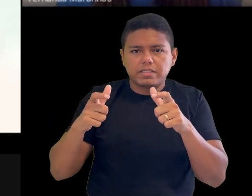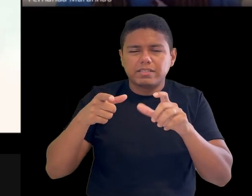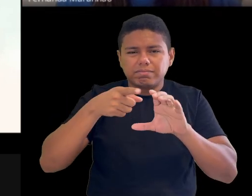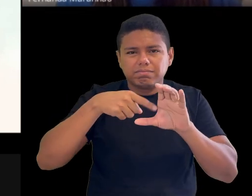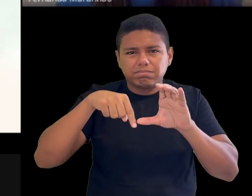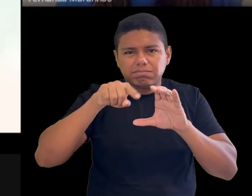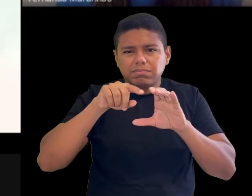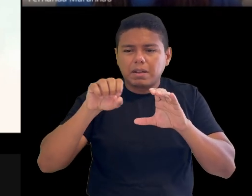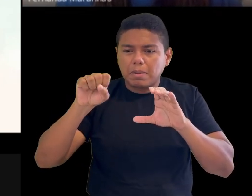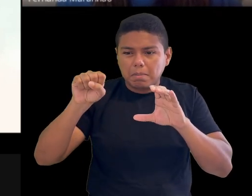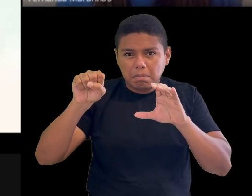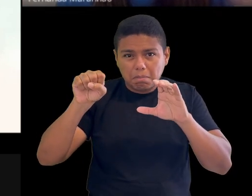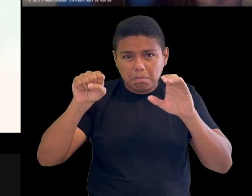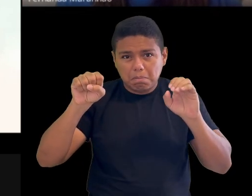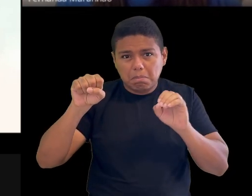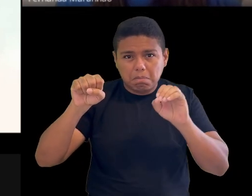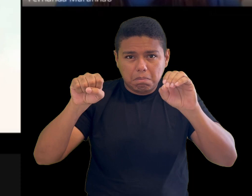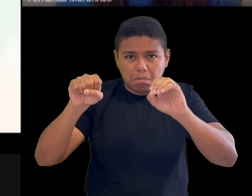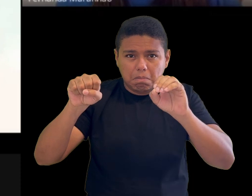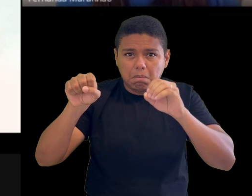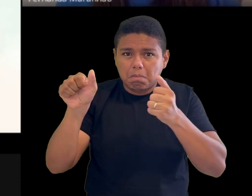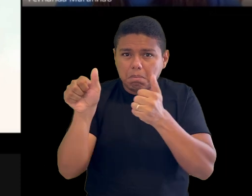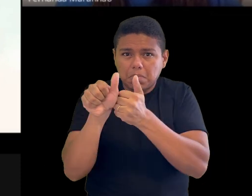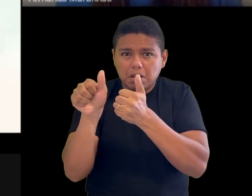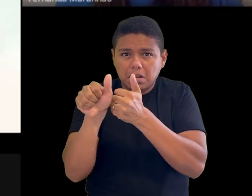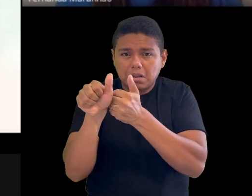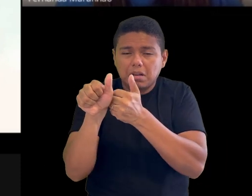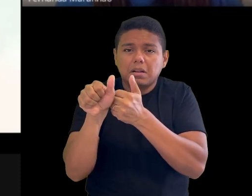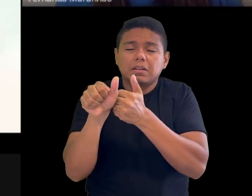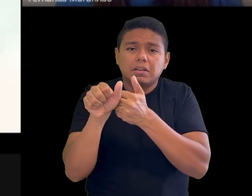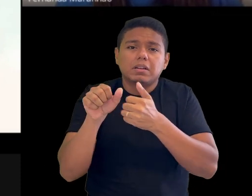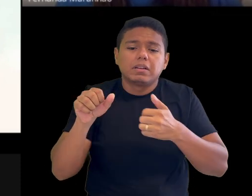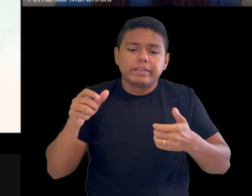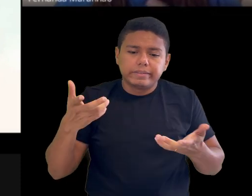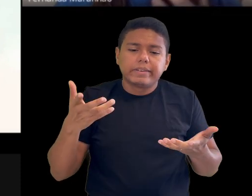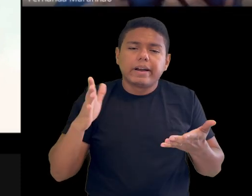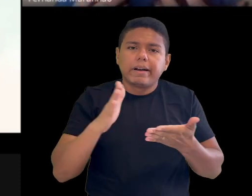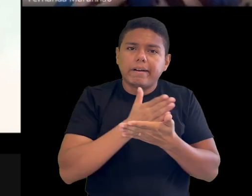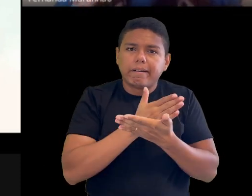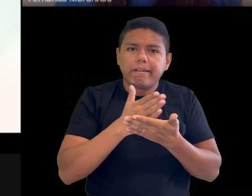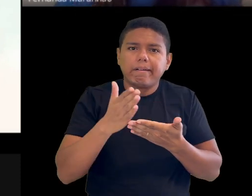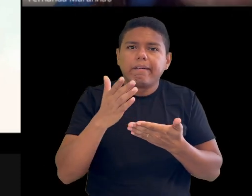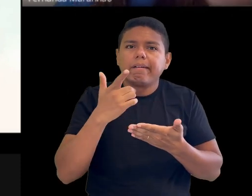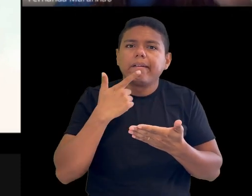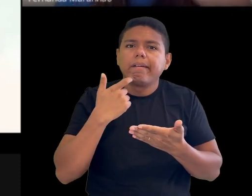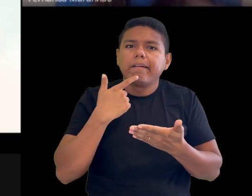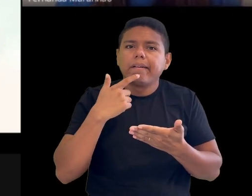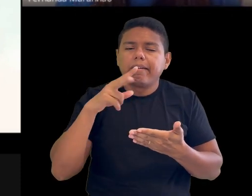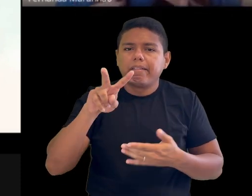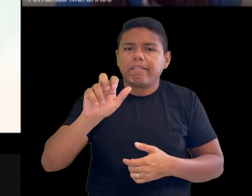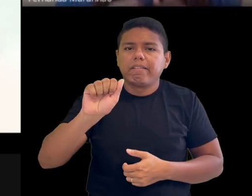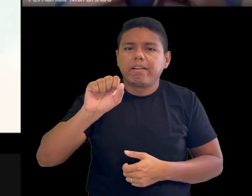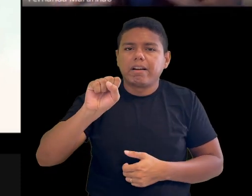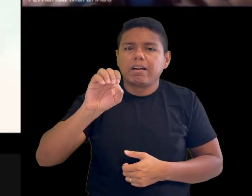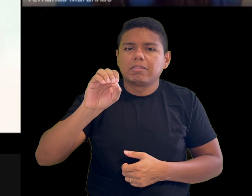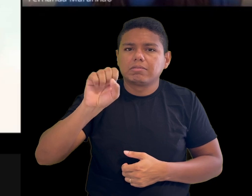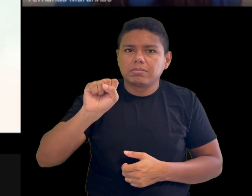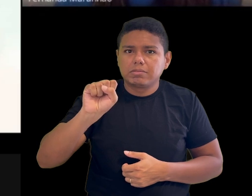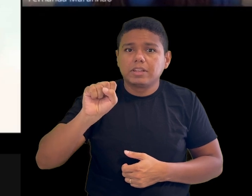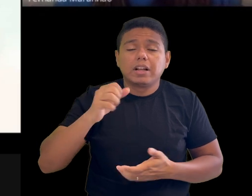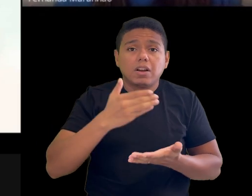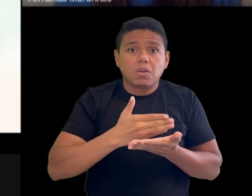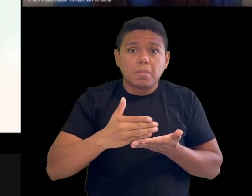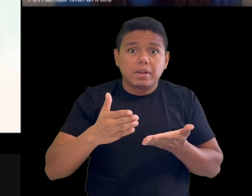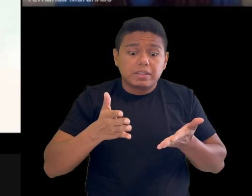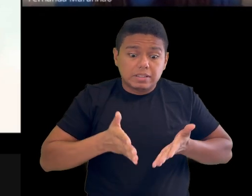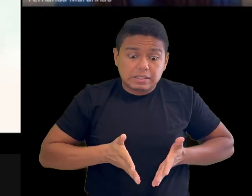tiver inserção baixa, esses vasos estarão implantados acima do OCI, de forma que quando a paciente entrar em trabalho de parto e houver dilatação